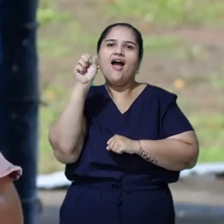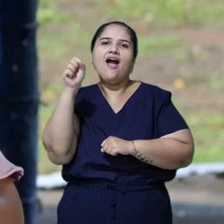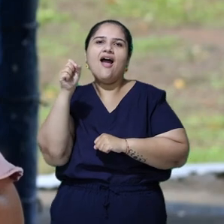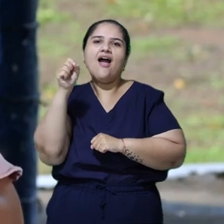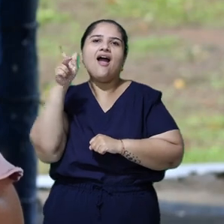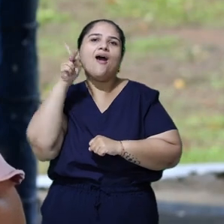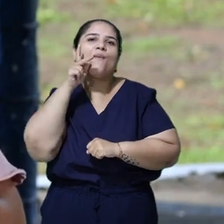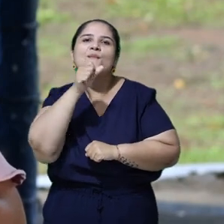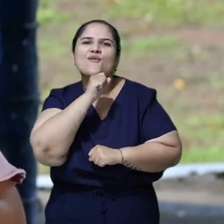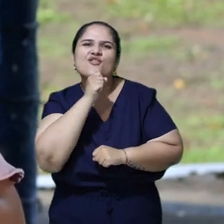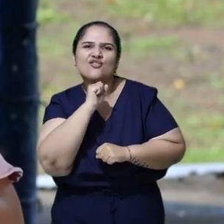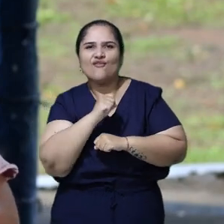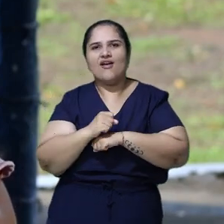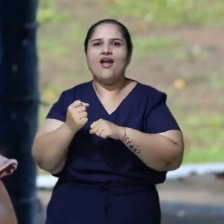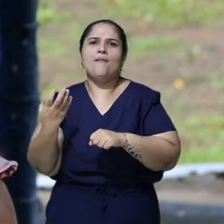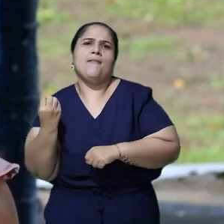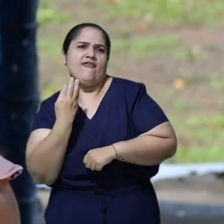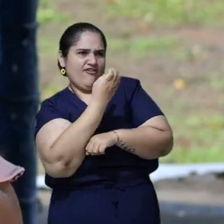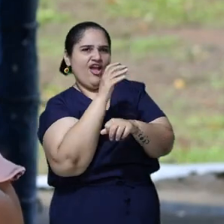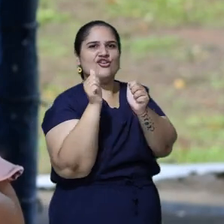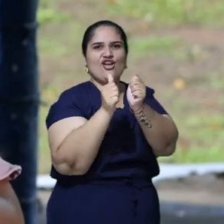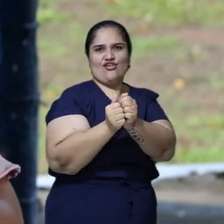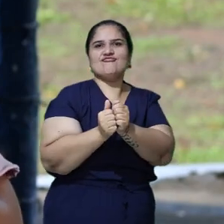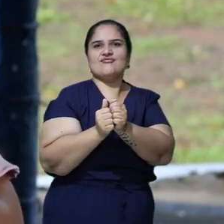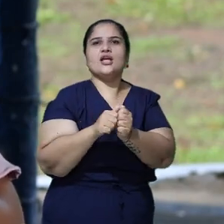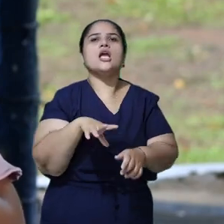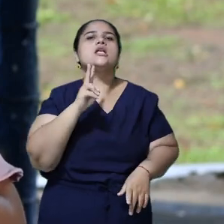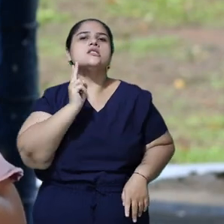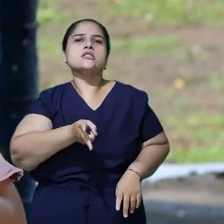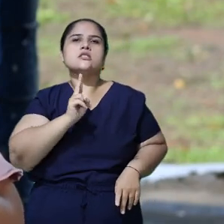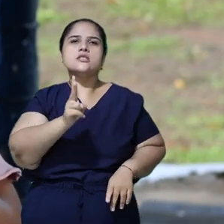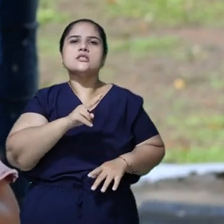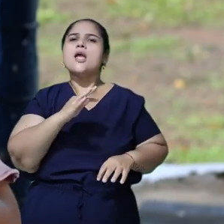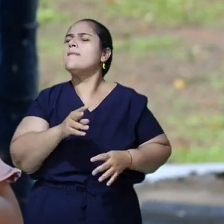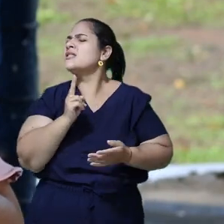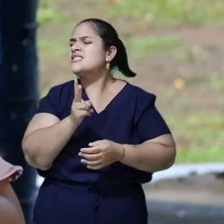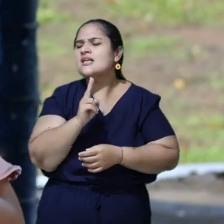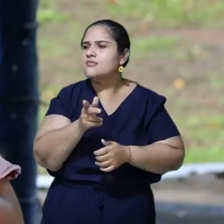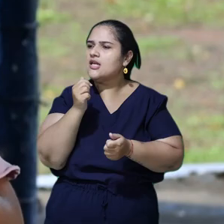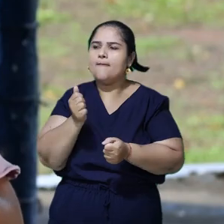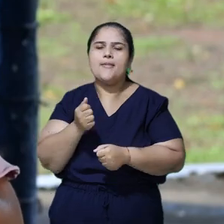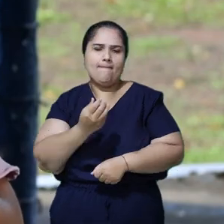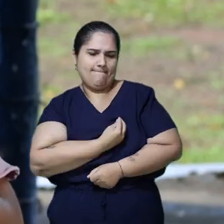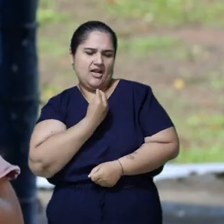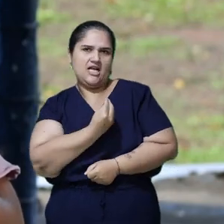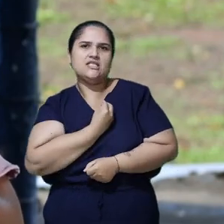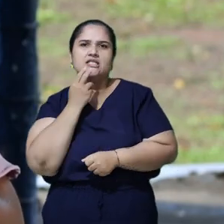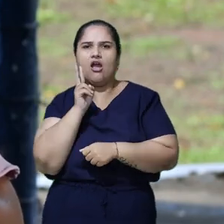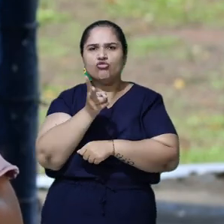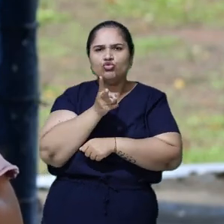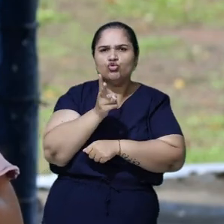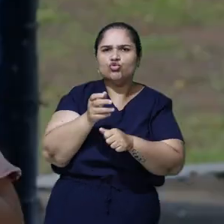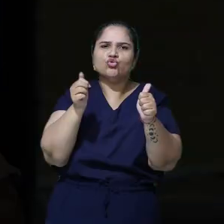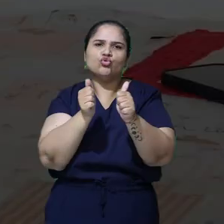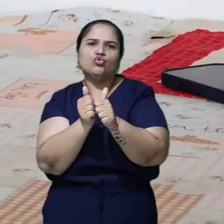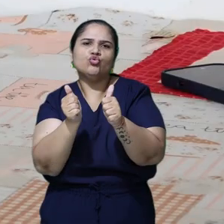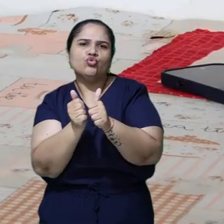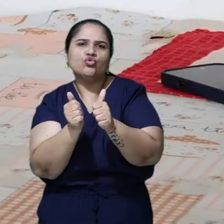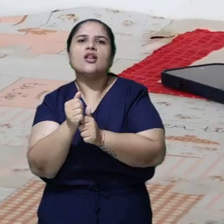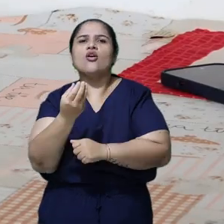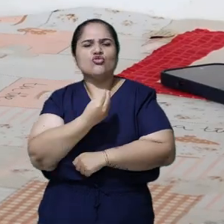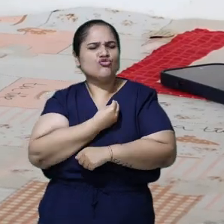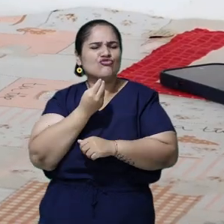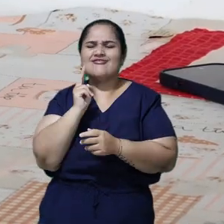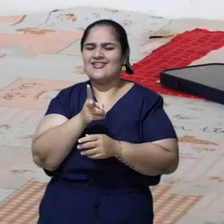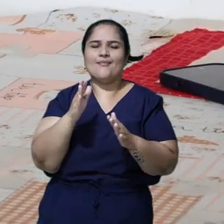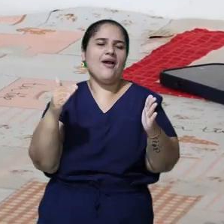Então, em todos os momentos, antes de eu pedir, eu precisar, eles estavam lá e estão lá comigo, estão até hoje. A